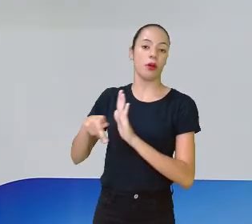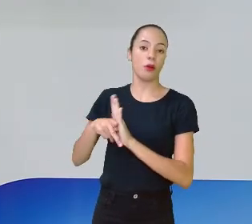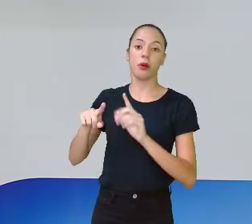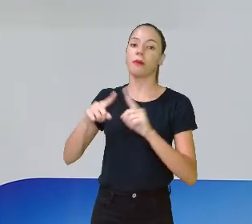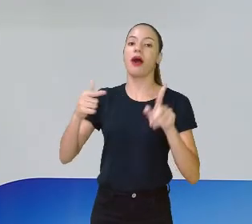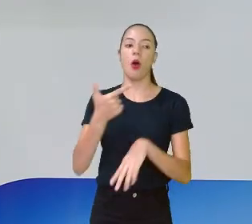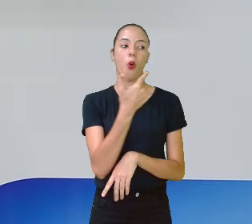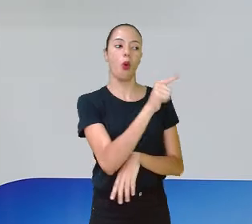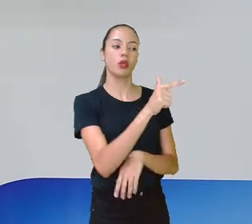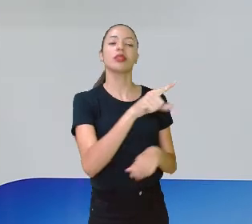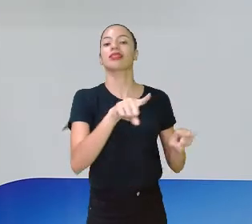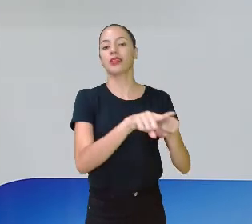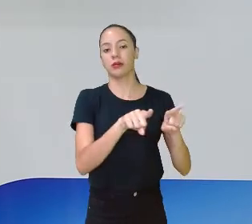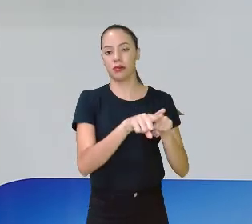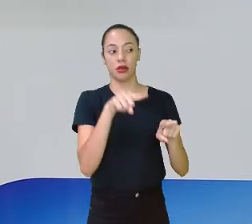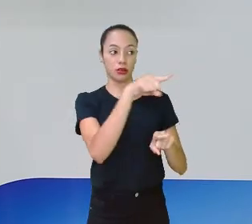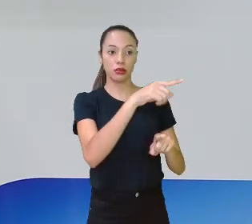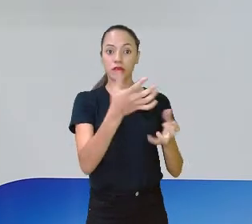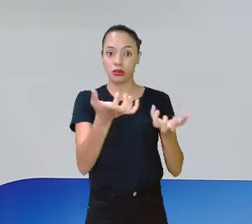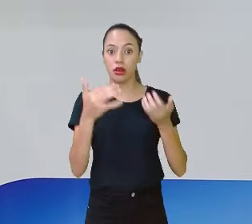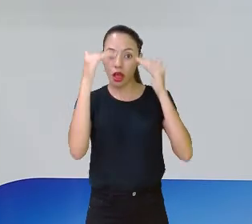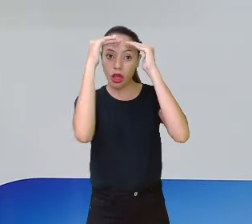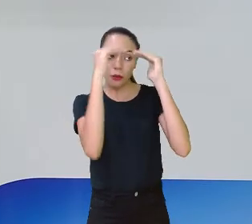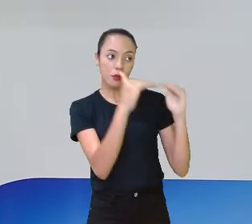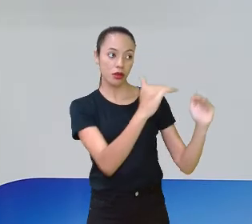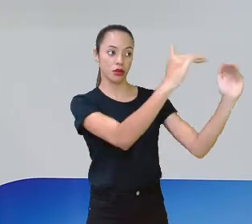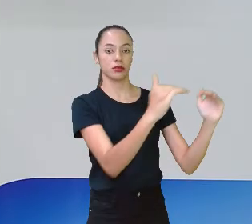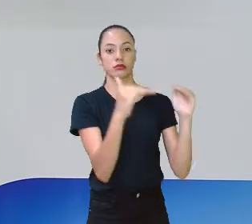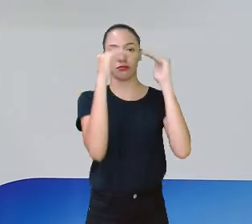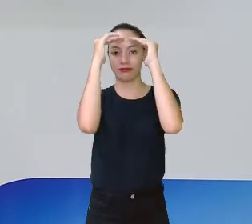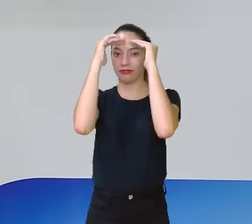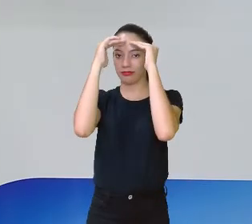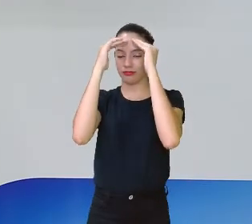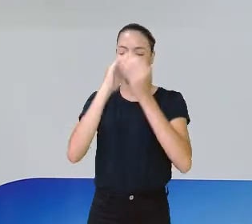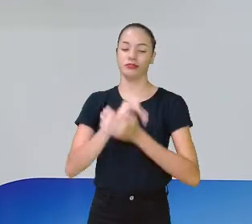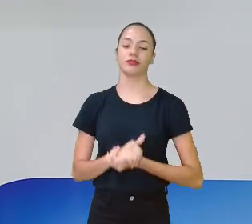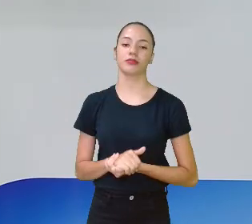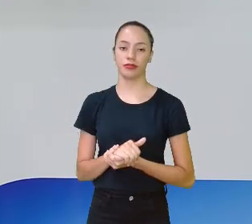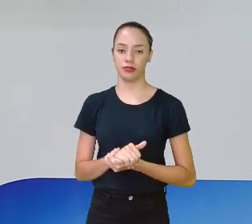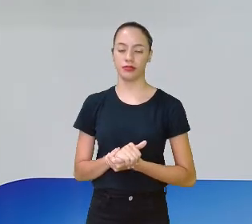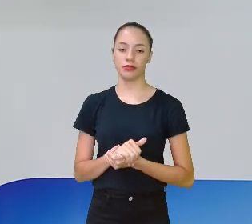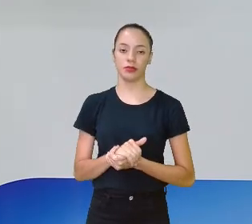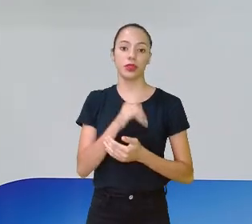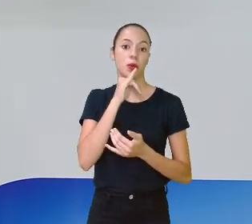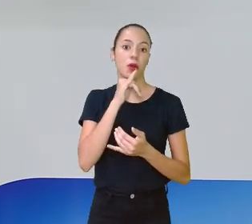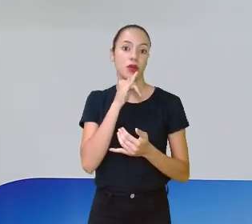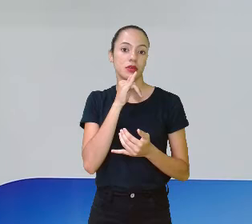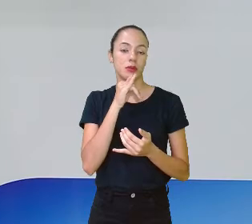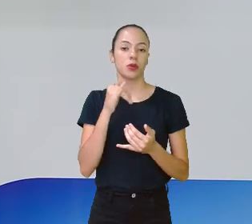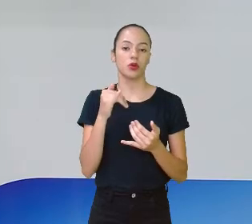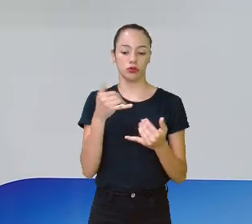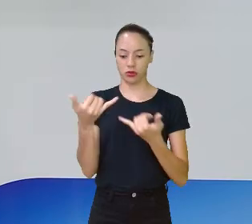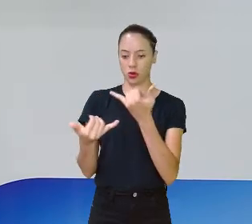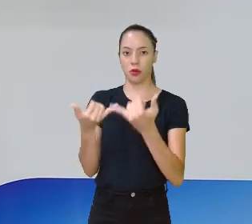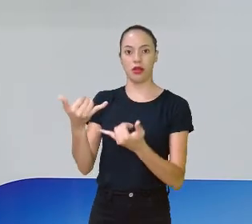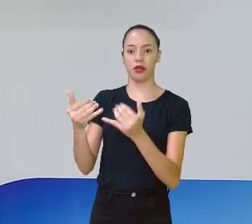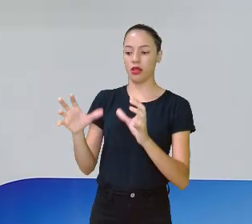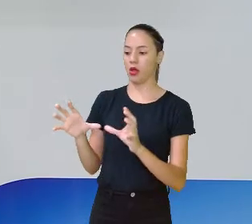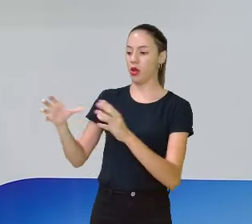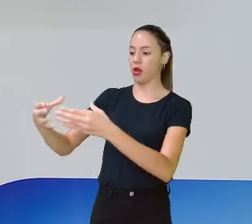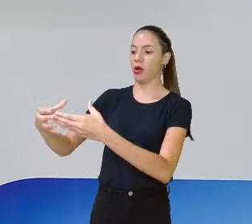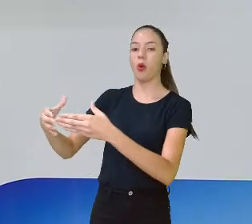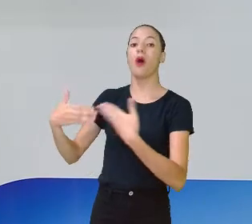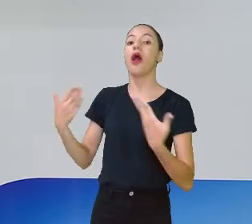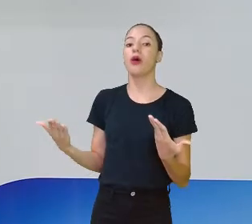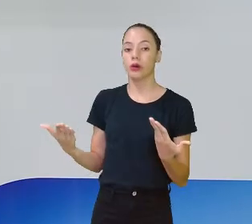Então, ele quer ser respeitado, então vamos respeitar. Esse jogo agora, que estava com que equipe? Então, estava